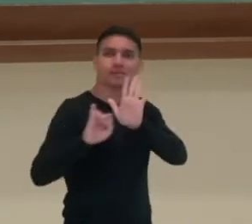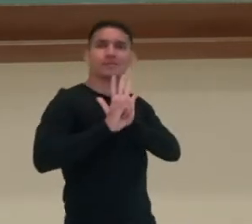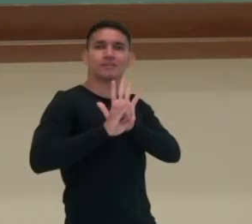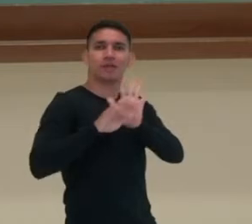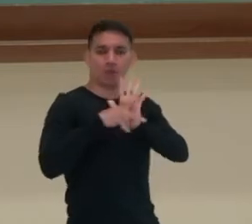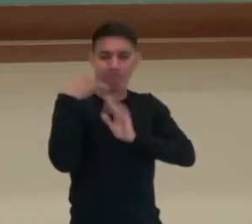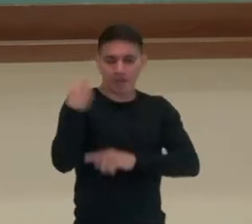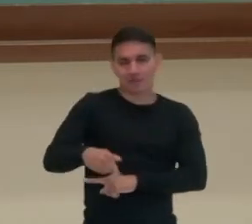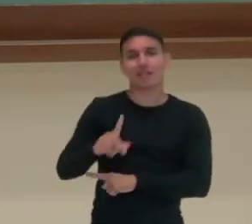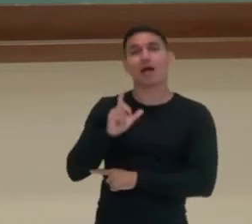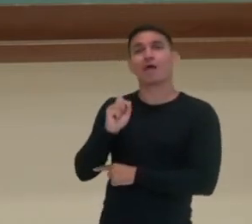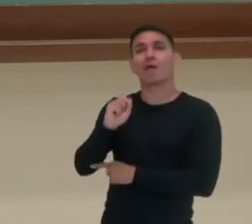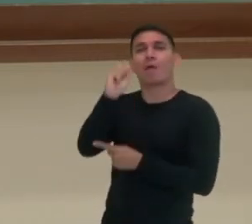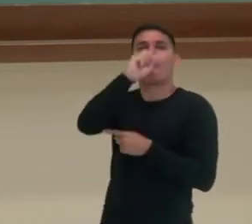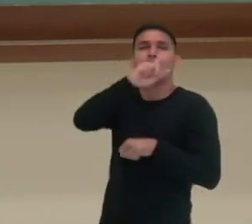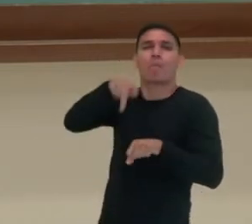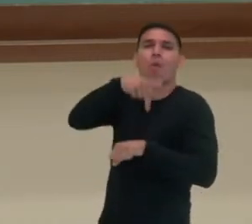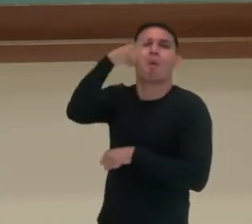brasileiro,